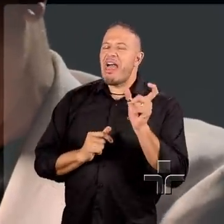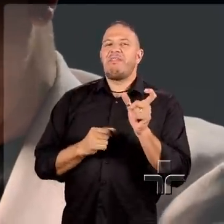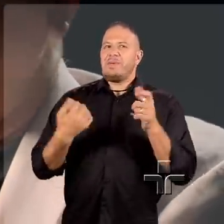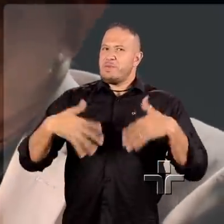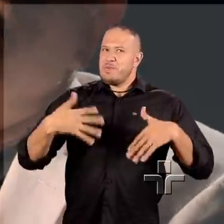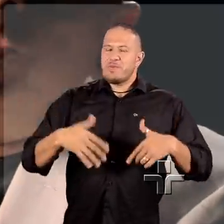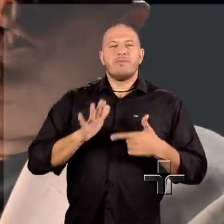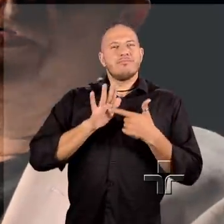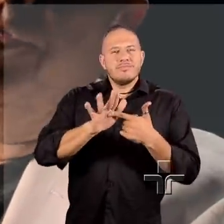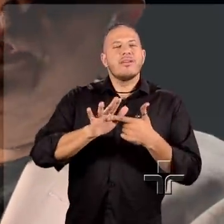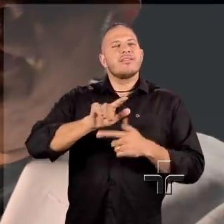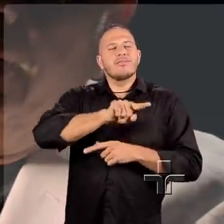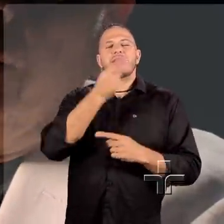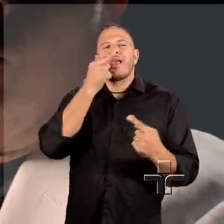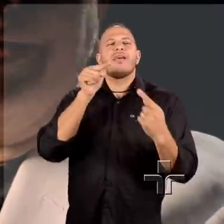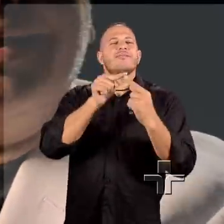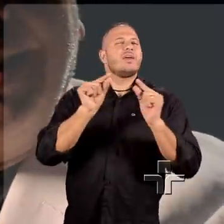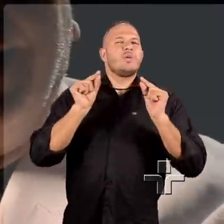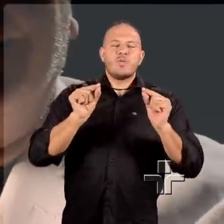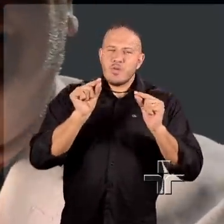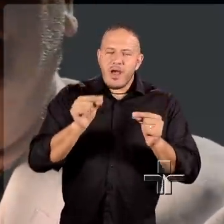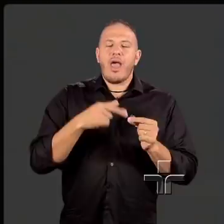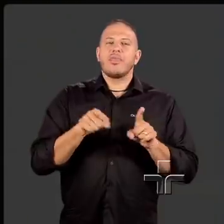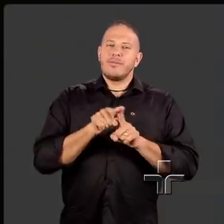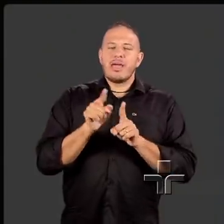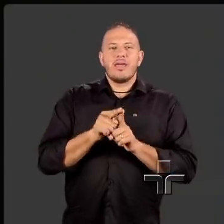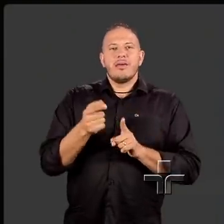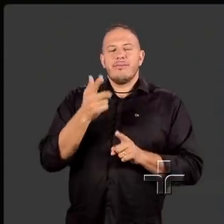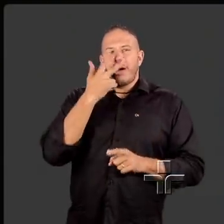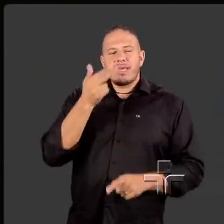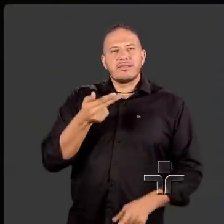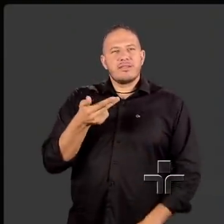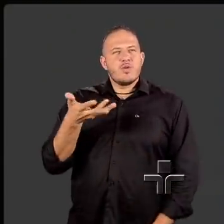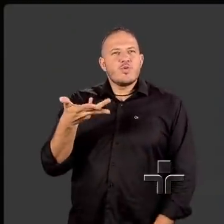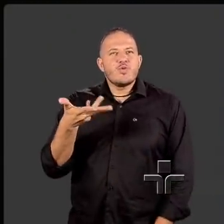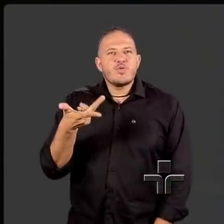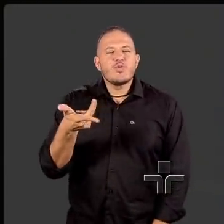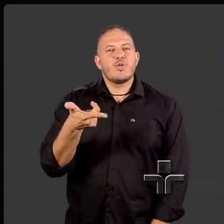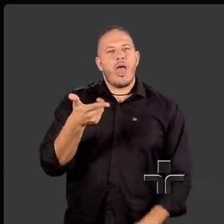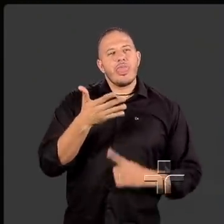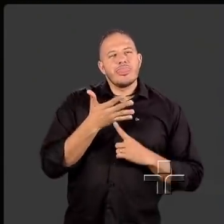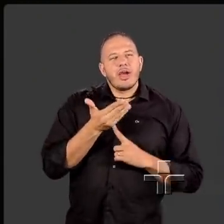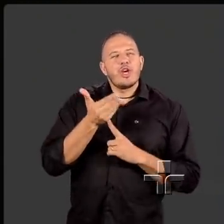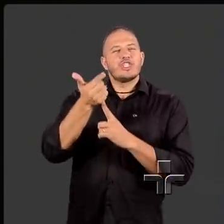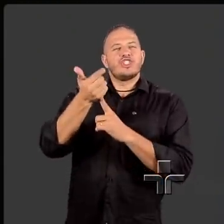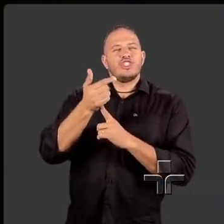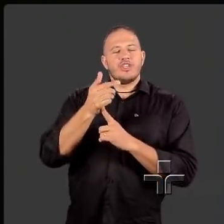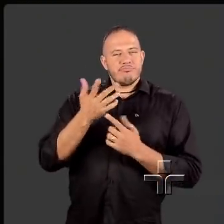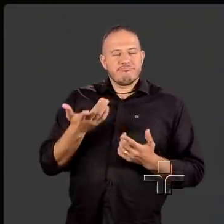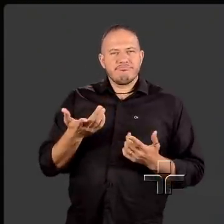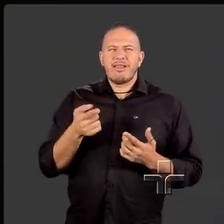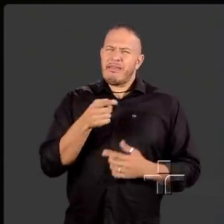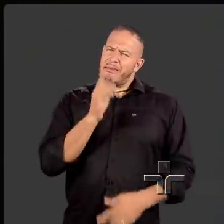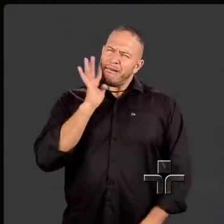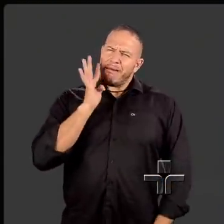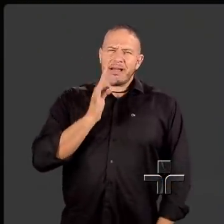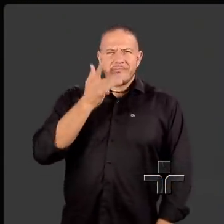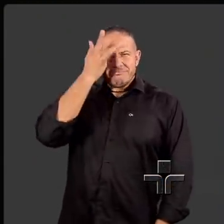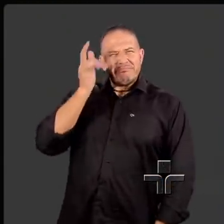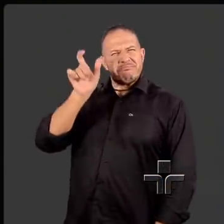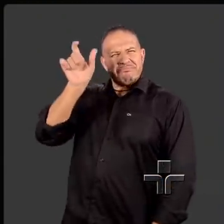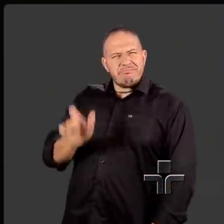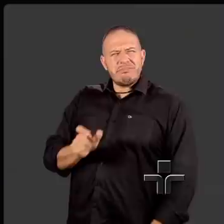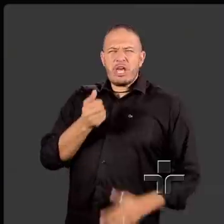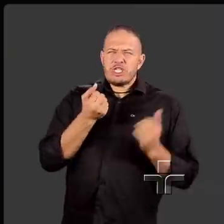frentes. Isso tem muito a ver com a aceleração da tecnologia digital. É legal ver uma garota, por exemplo,